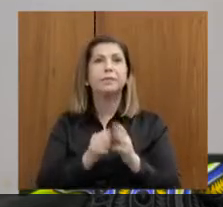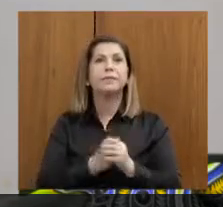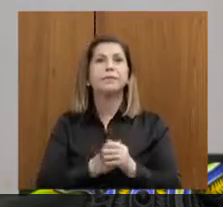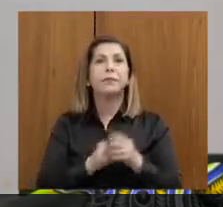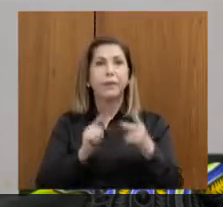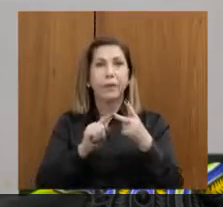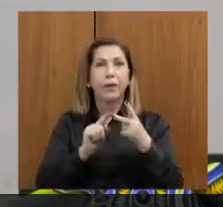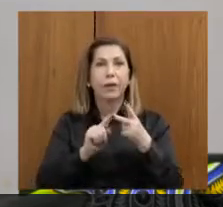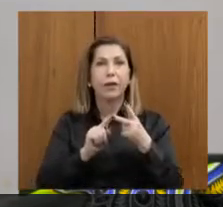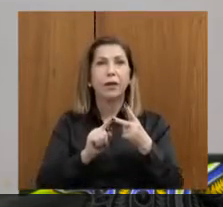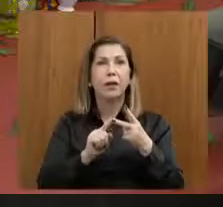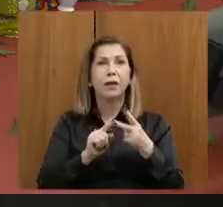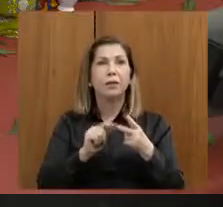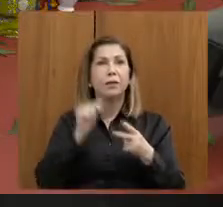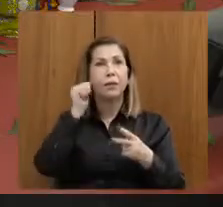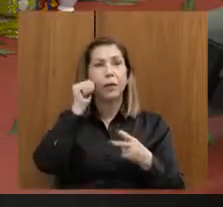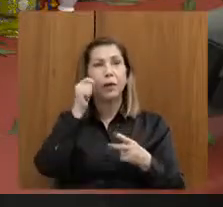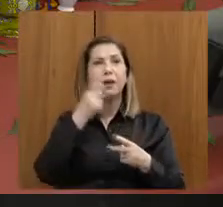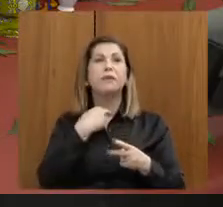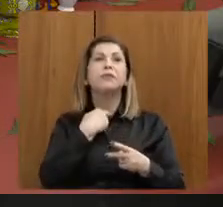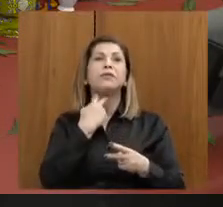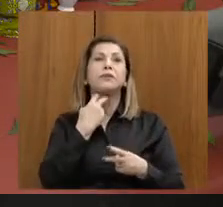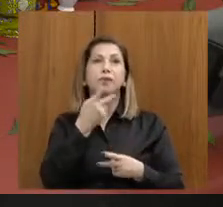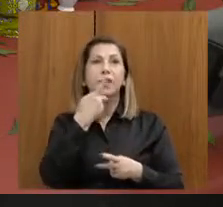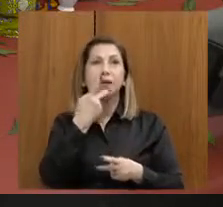a nossa locutora